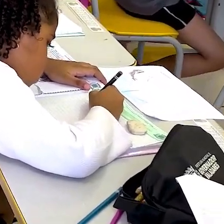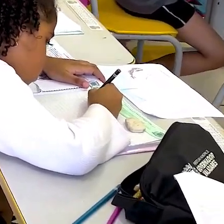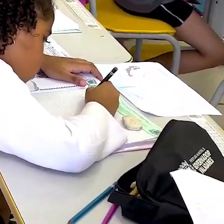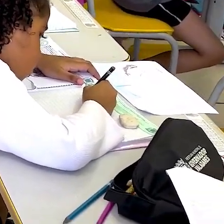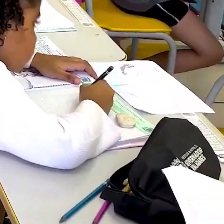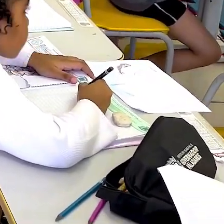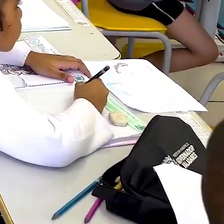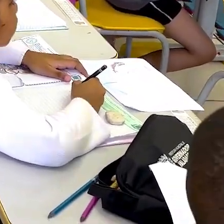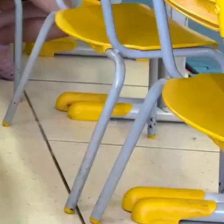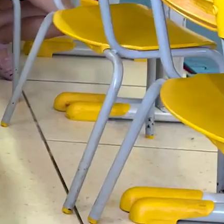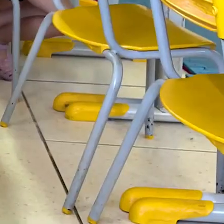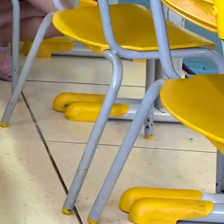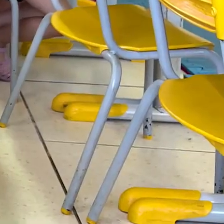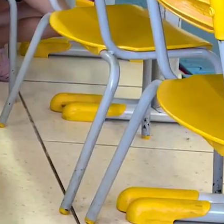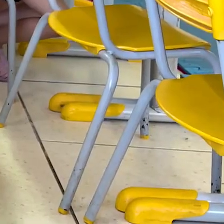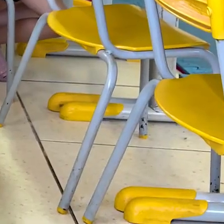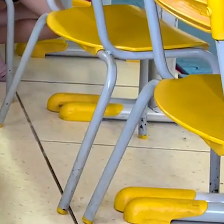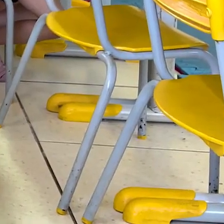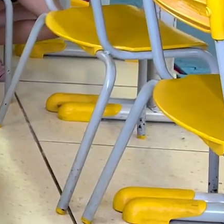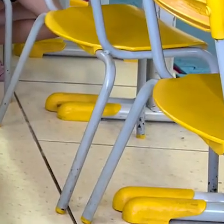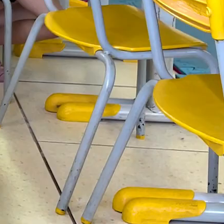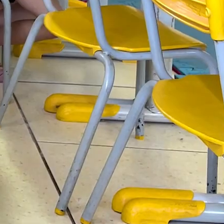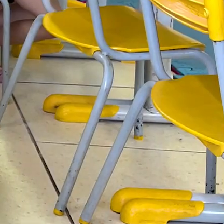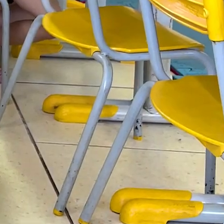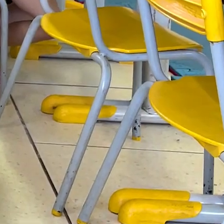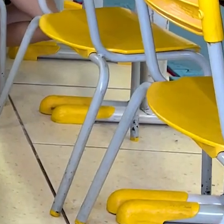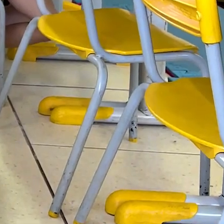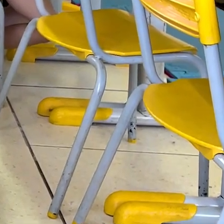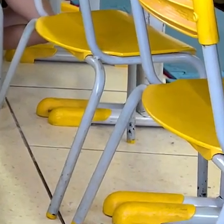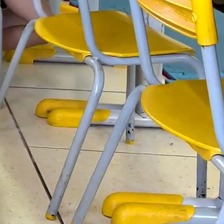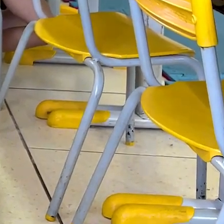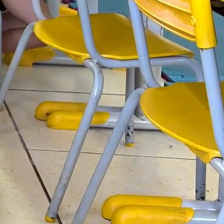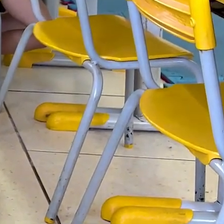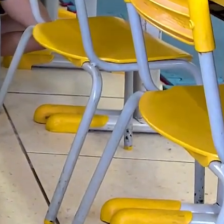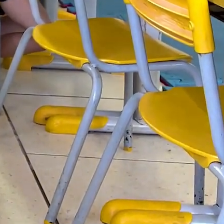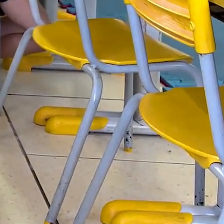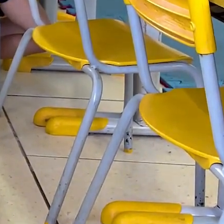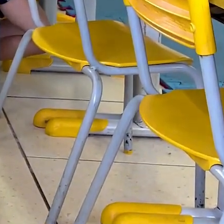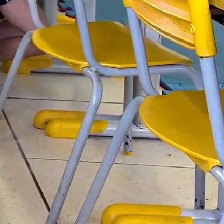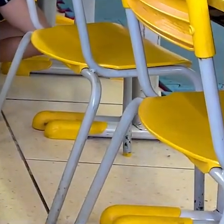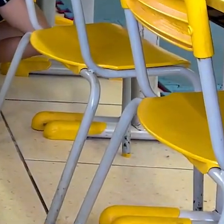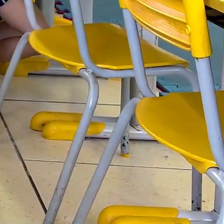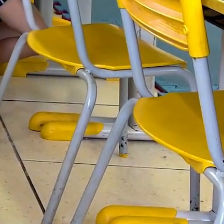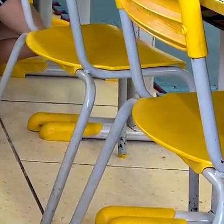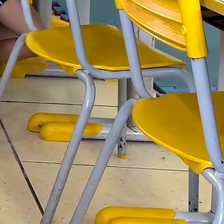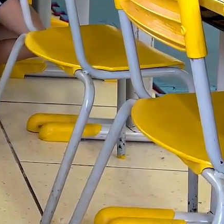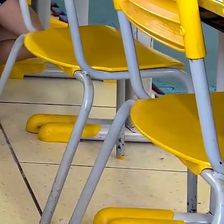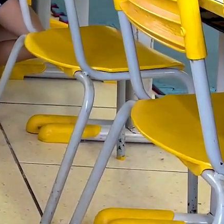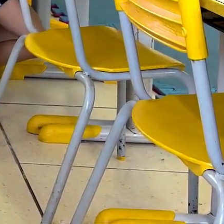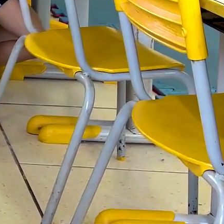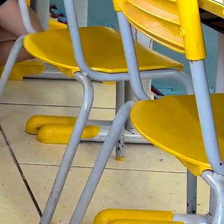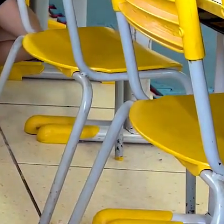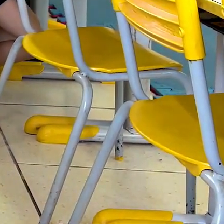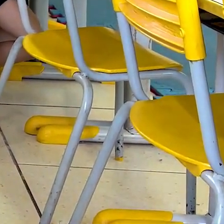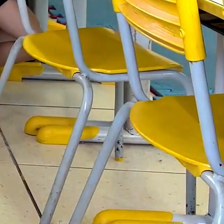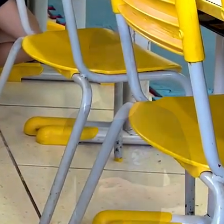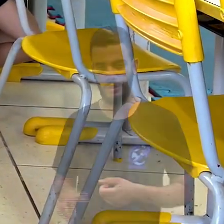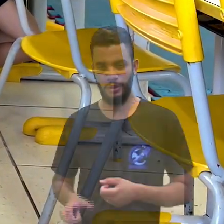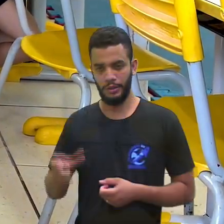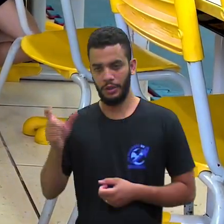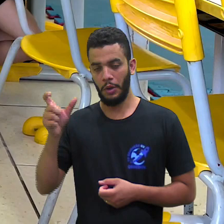K. E como escreve K? Depois eu te dou, meu bem, tá? Pode olhar dele também.